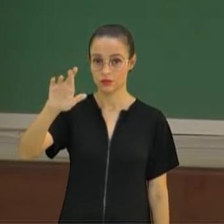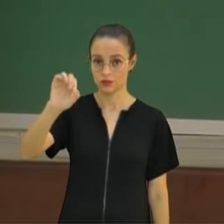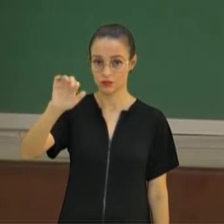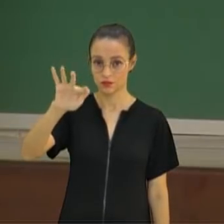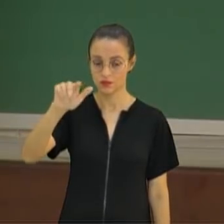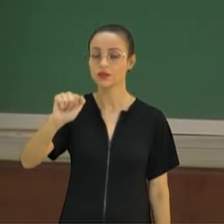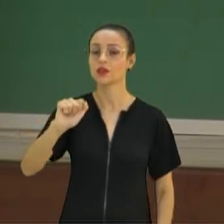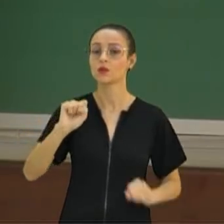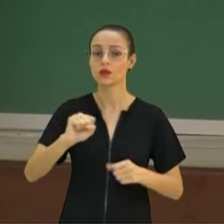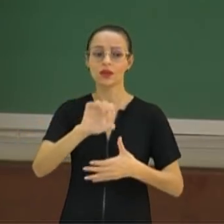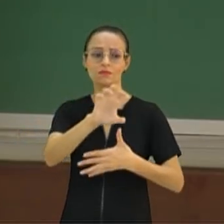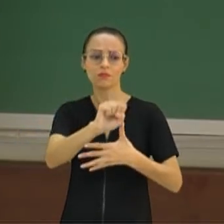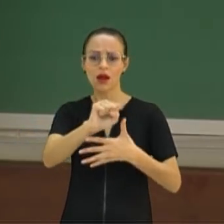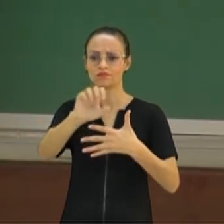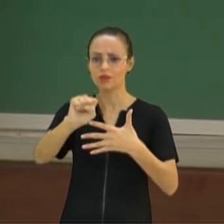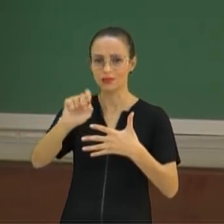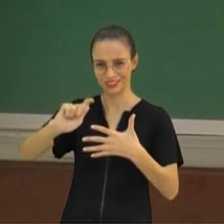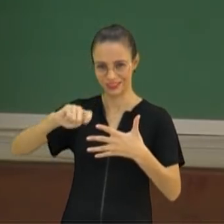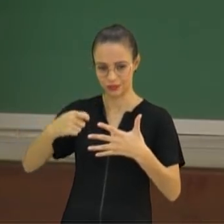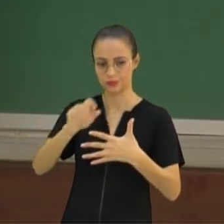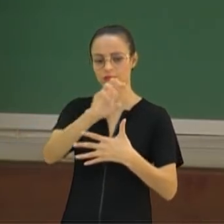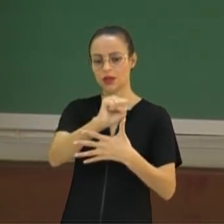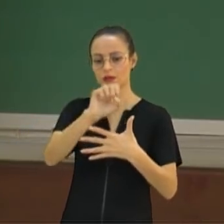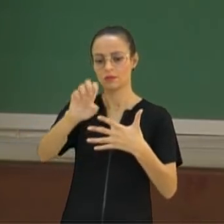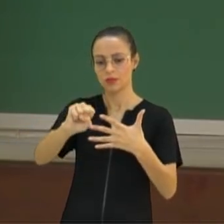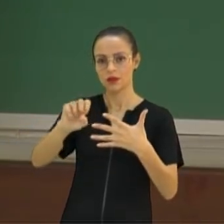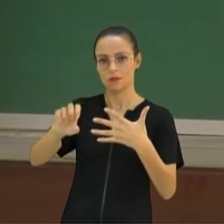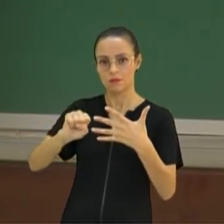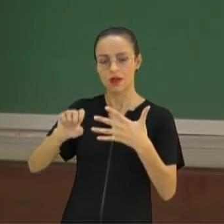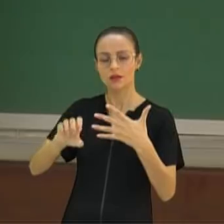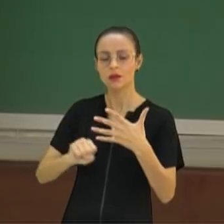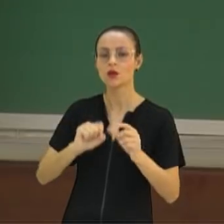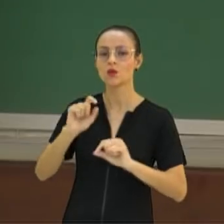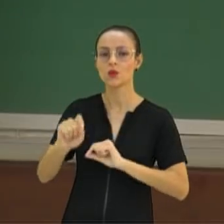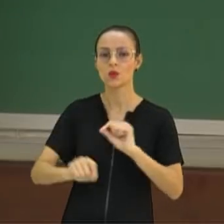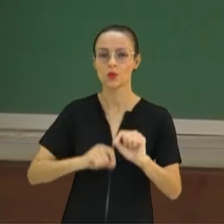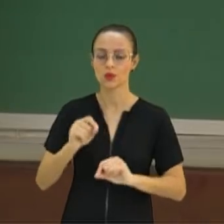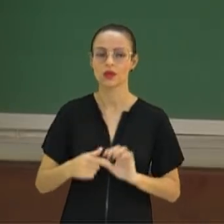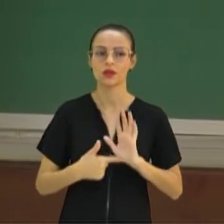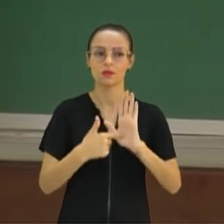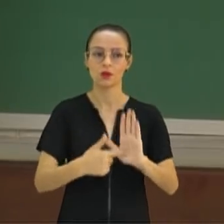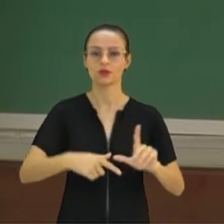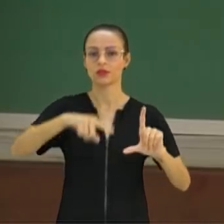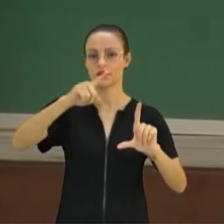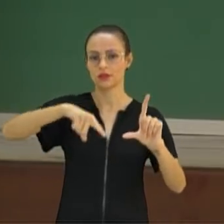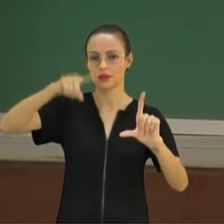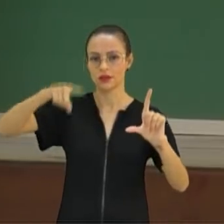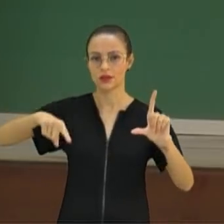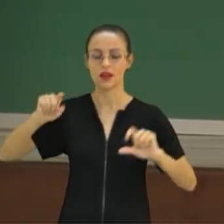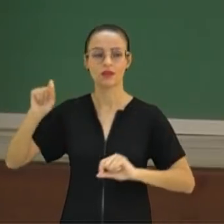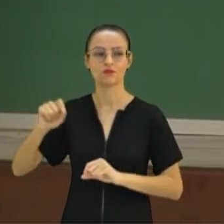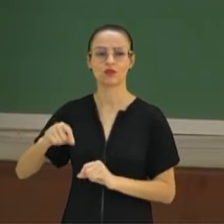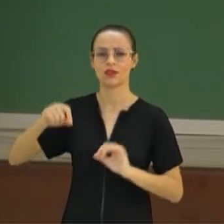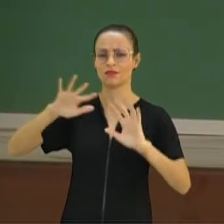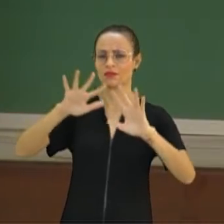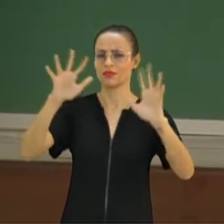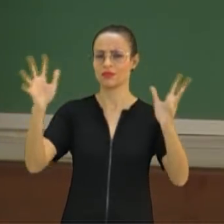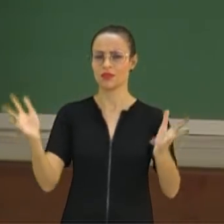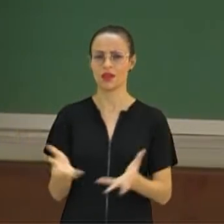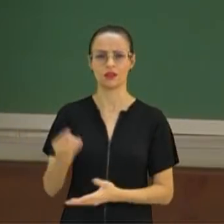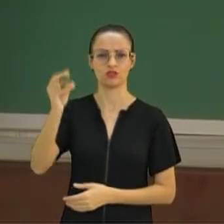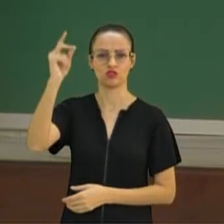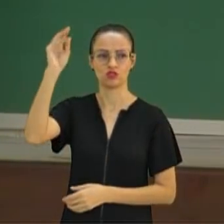buscar alimento no meio em que eles vivem. Então essa hipótese heterotrófica traz, através desse gráfico ali, uma terra primitiva, né?